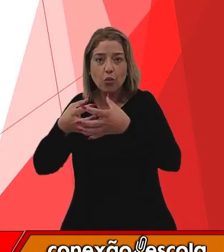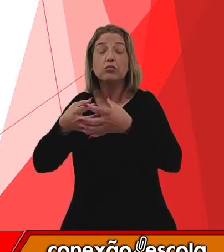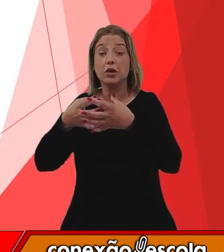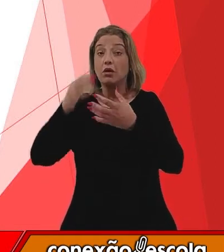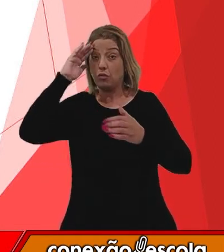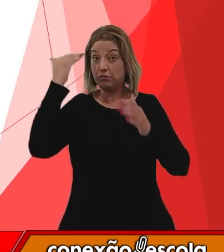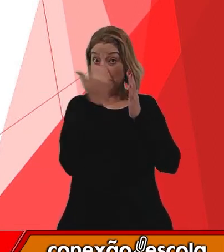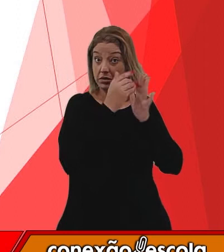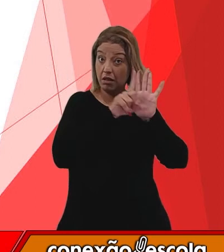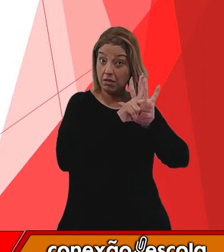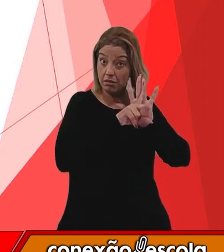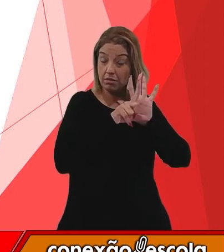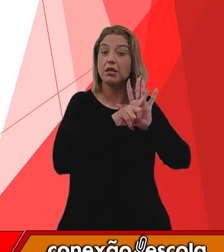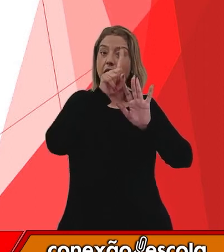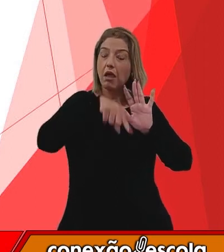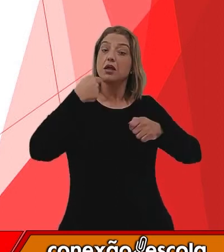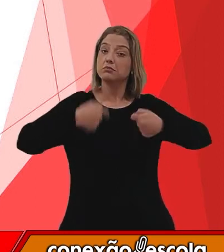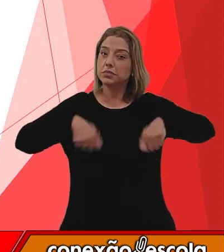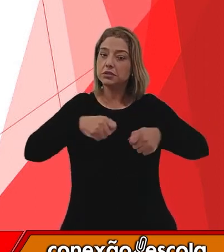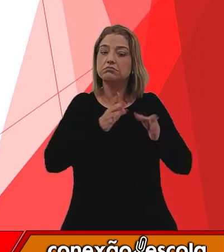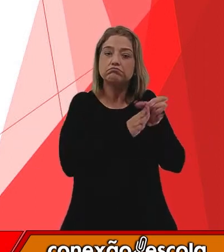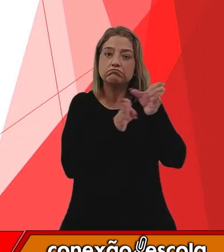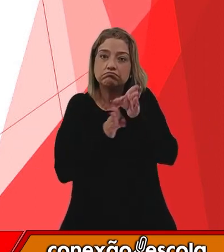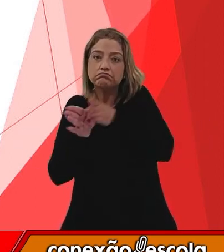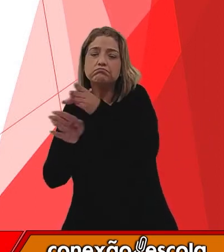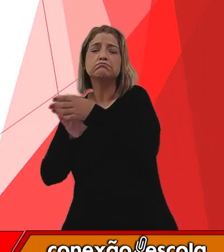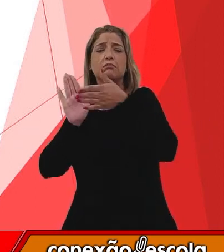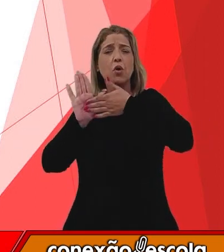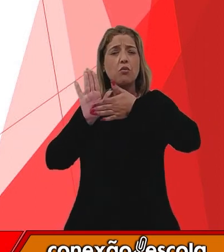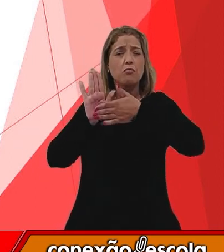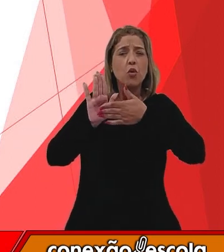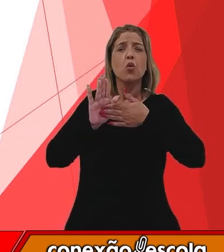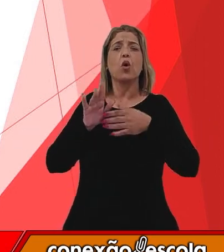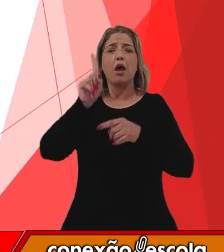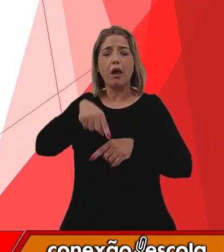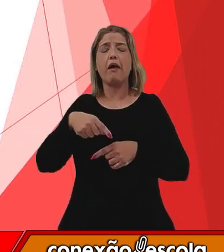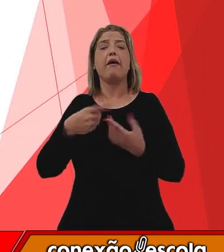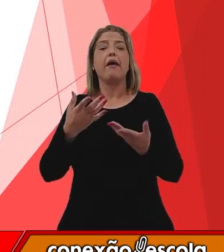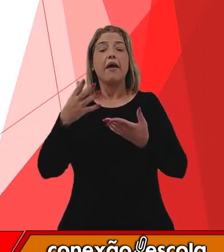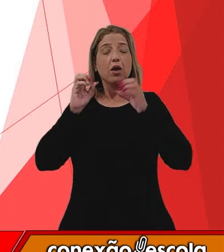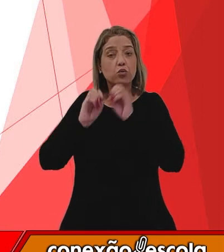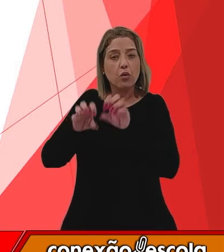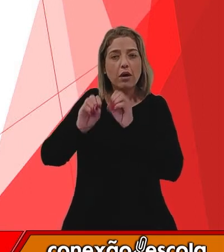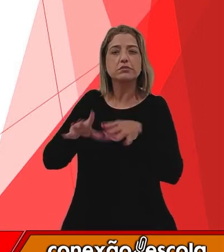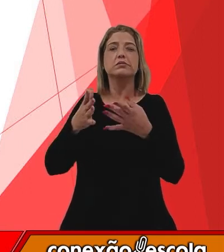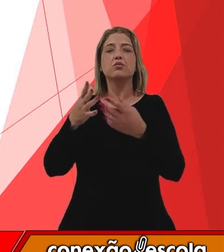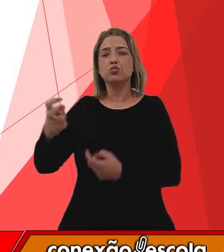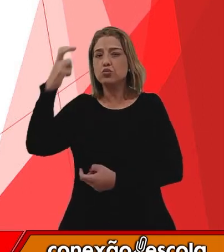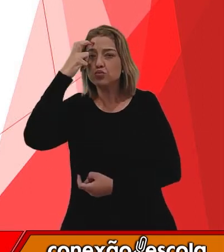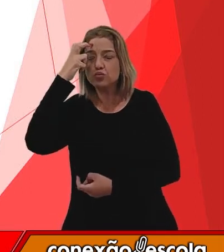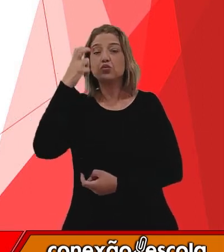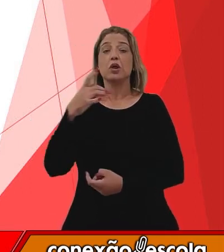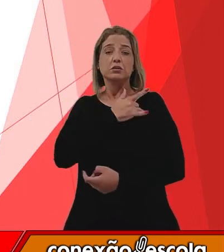leis. Elas precisam auxiliar, propor planos para a educação, cultura, saúde,